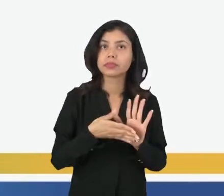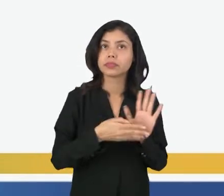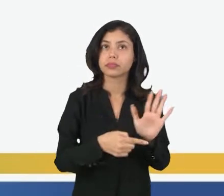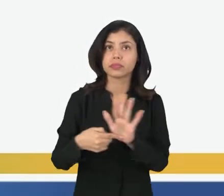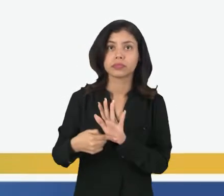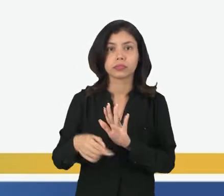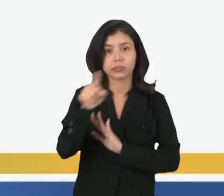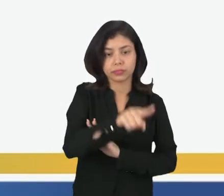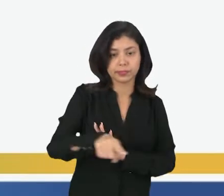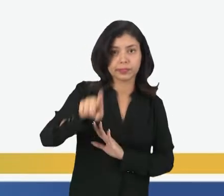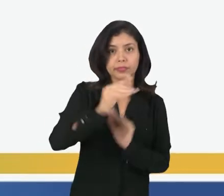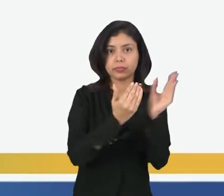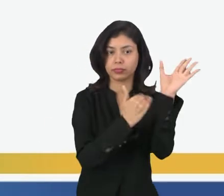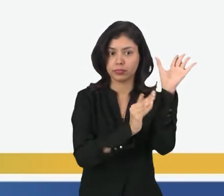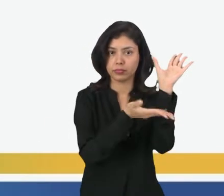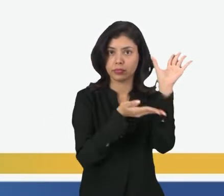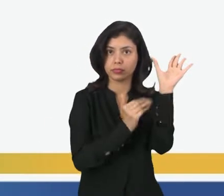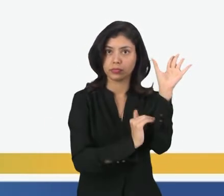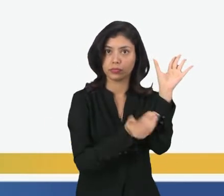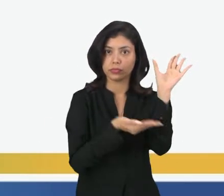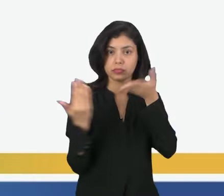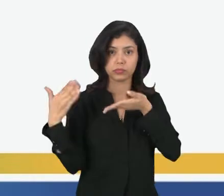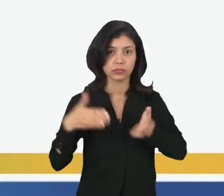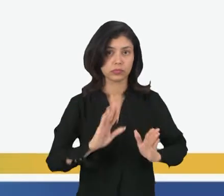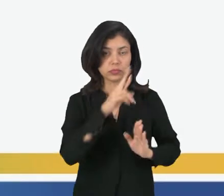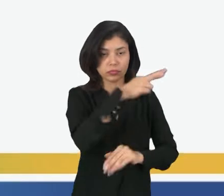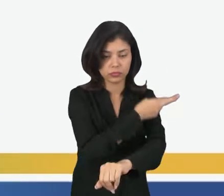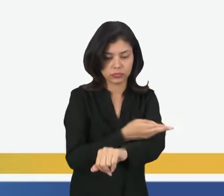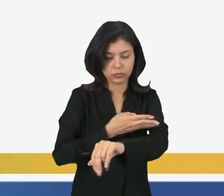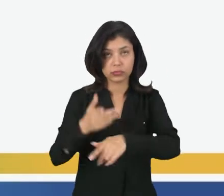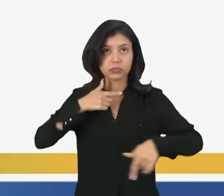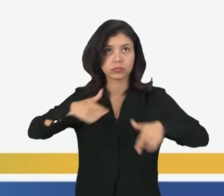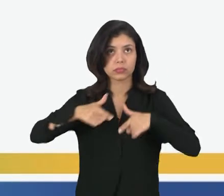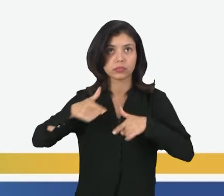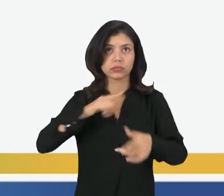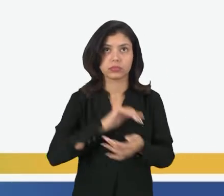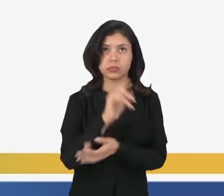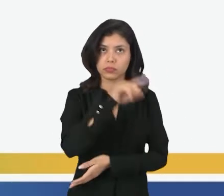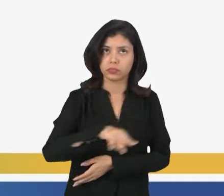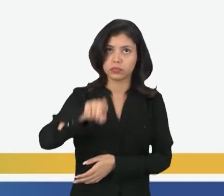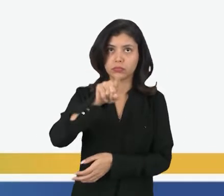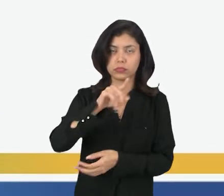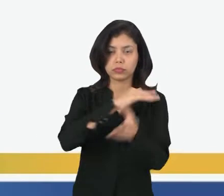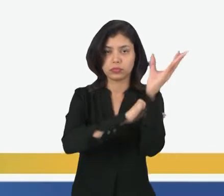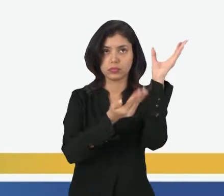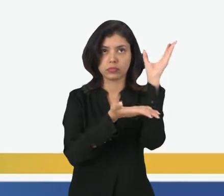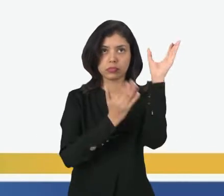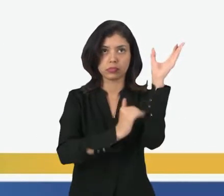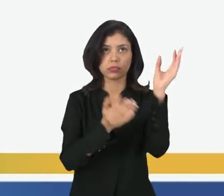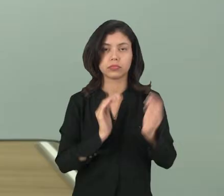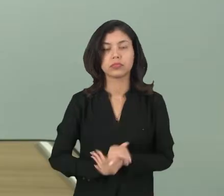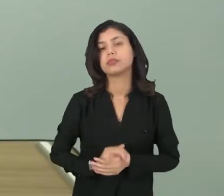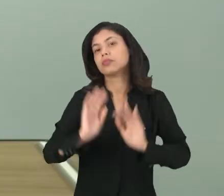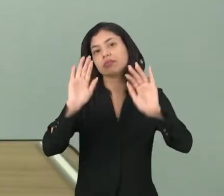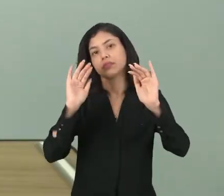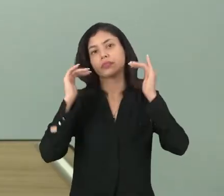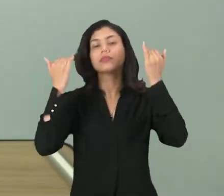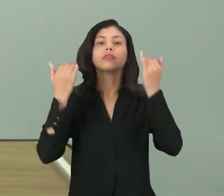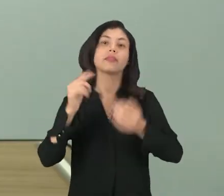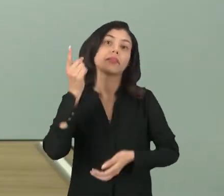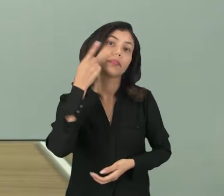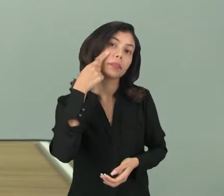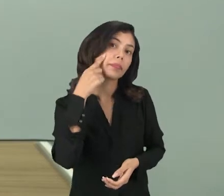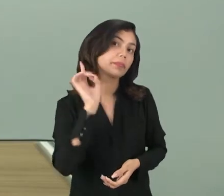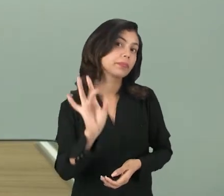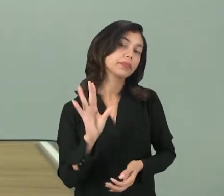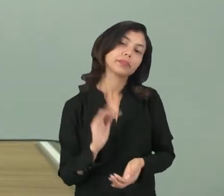do ciclo da borracha, chegaram a Rio Branco para trabalhar no ciclo da borracha. Volta aqui para mim, gente. Olhem